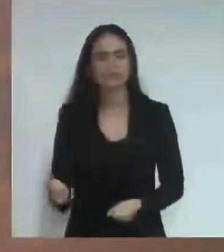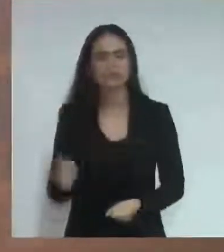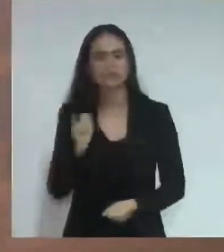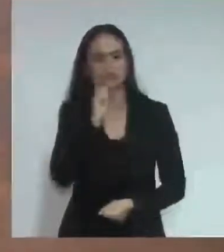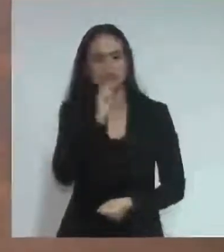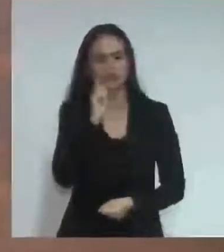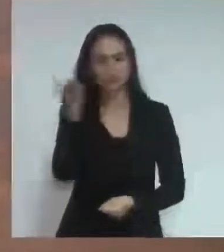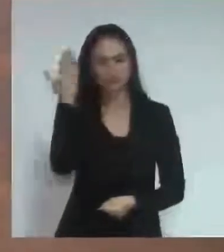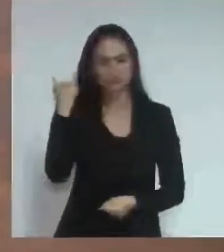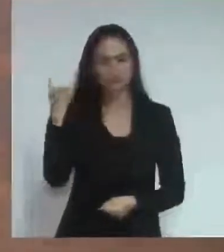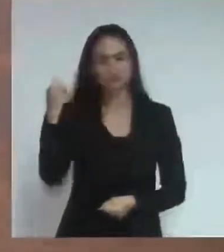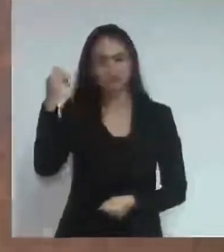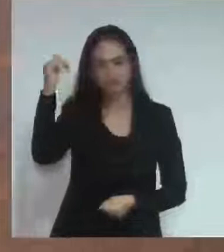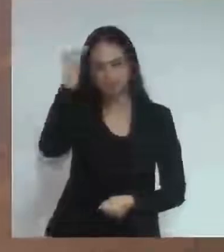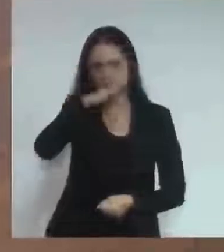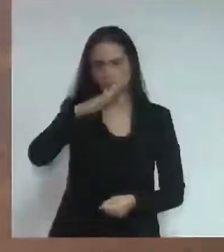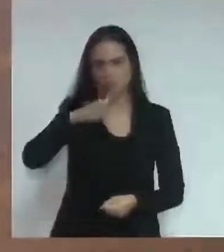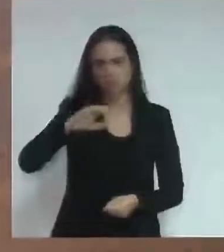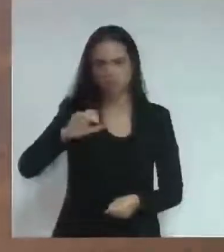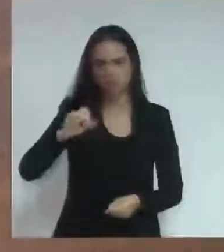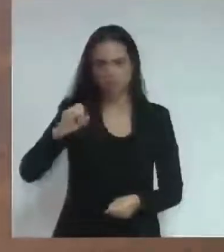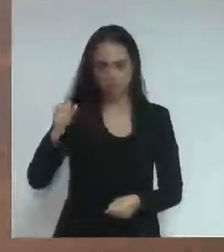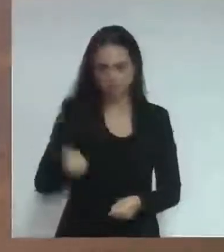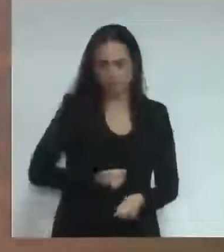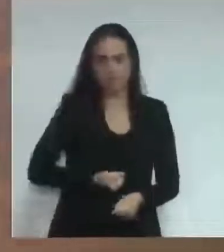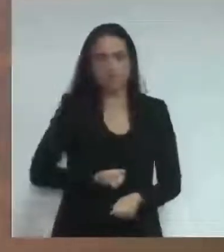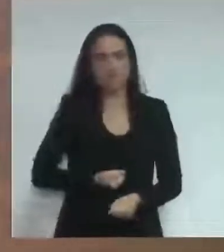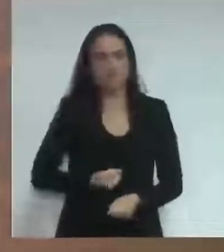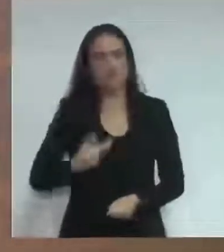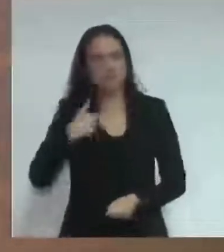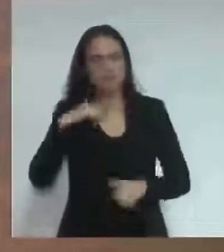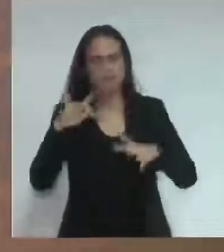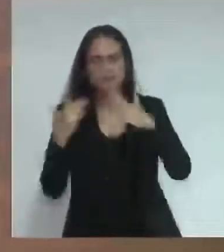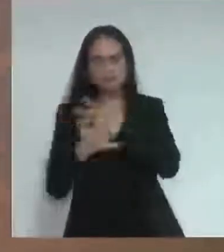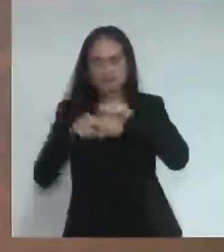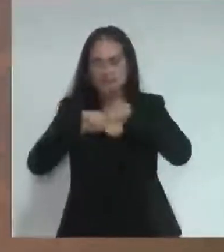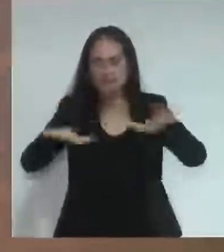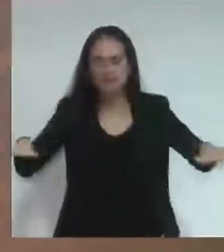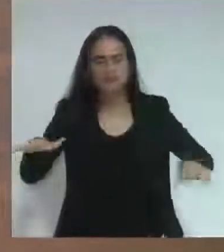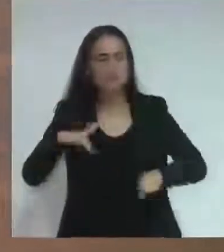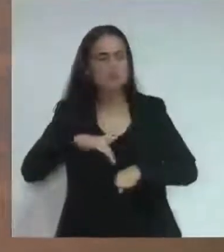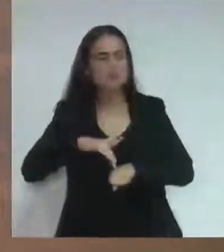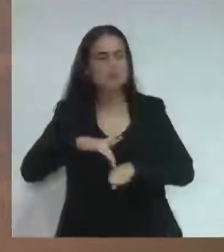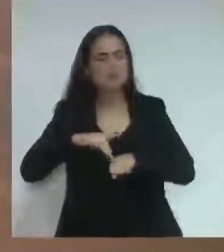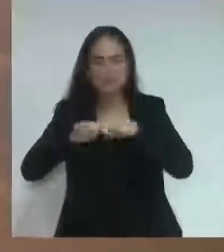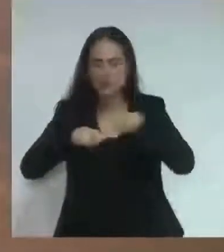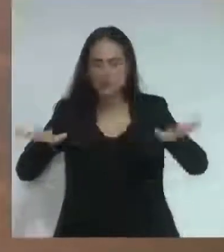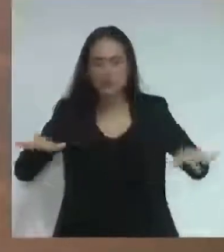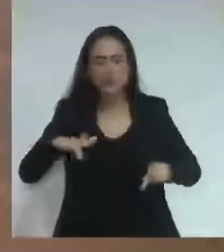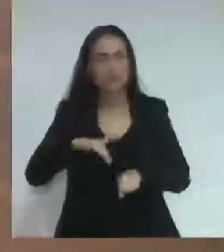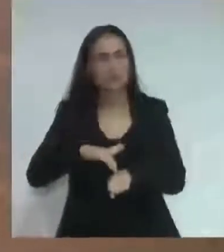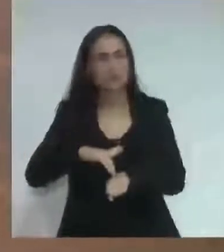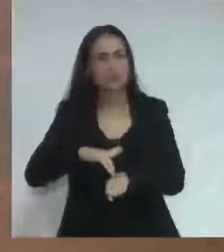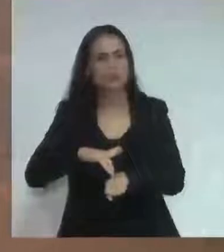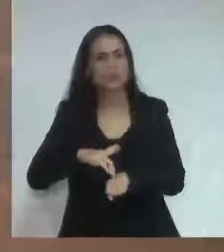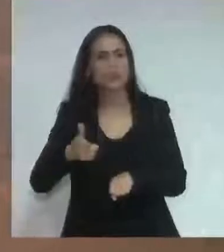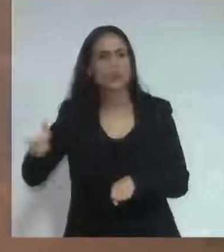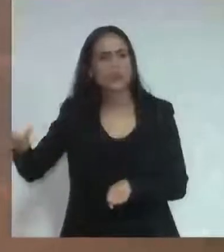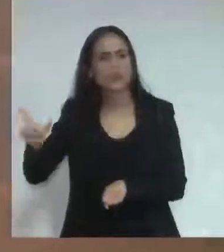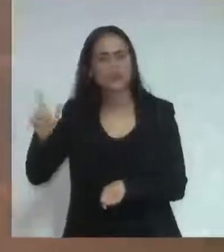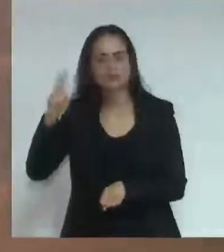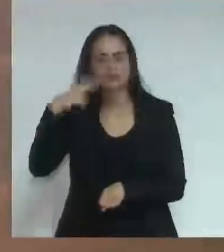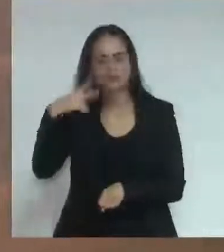facada, eu fiz vários posts, repudiei, escandalizei. Quando eu vi aquela cena da facada, achei absurdo. Mataram a vereadora no Rio de